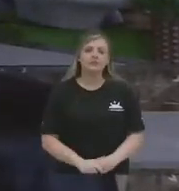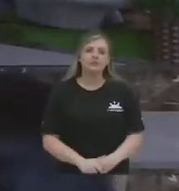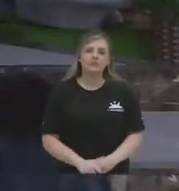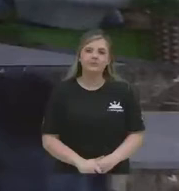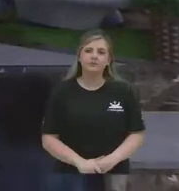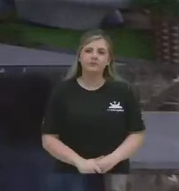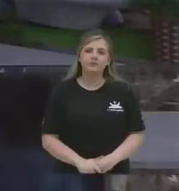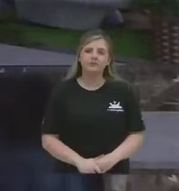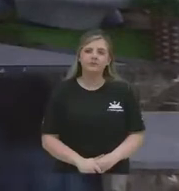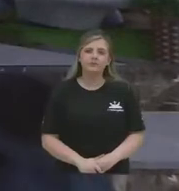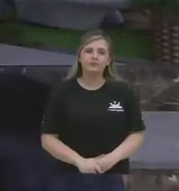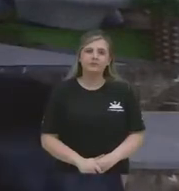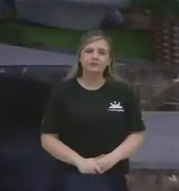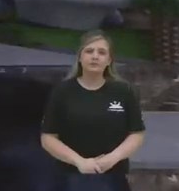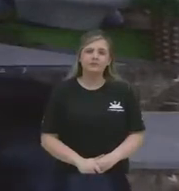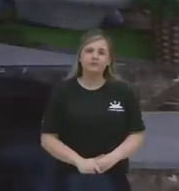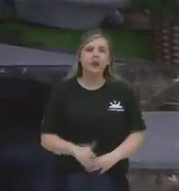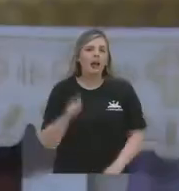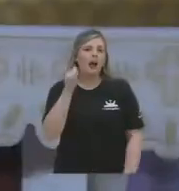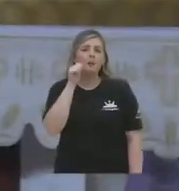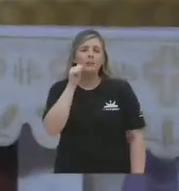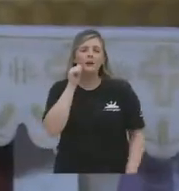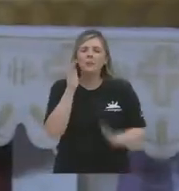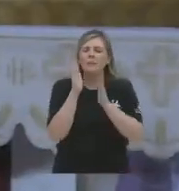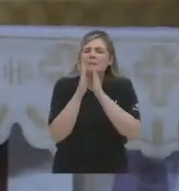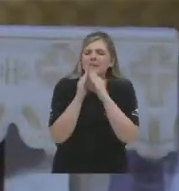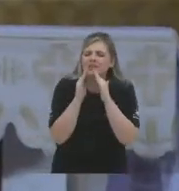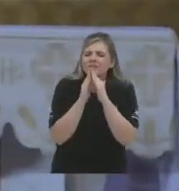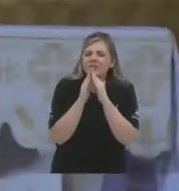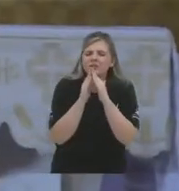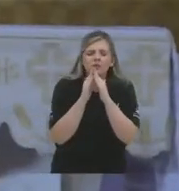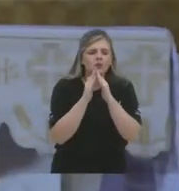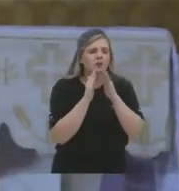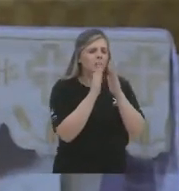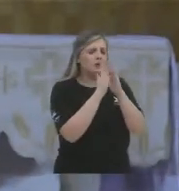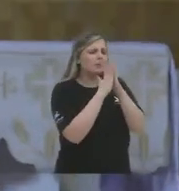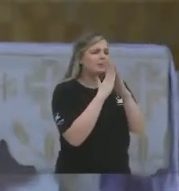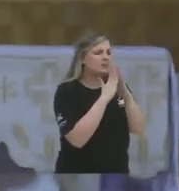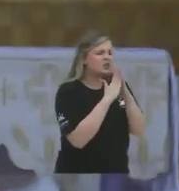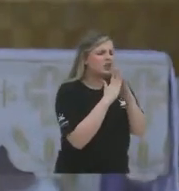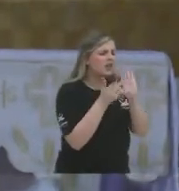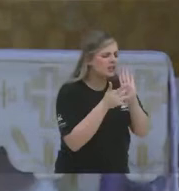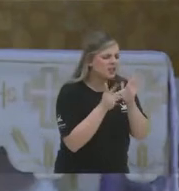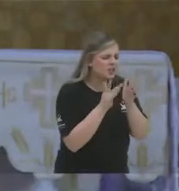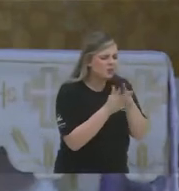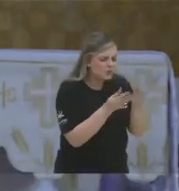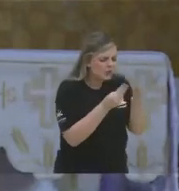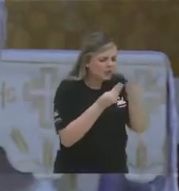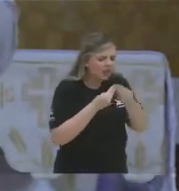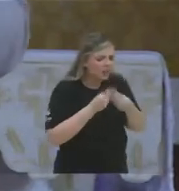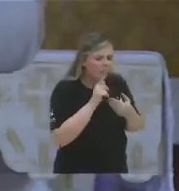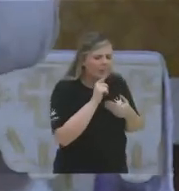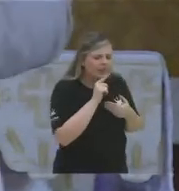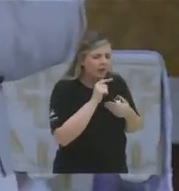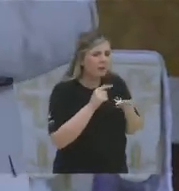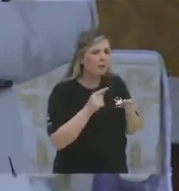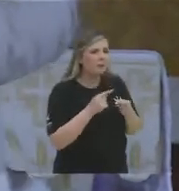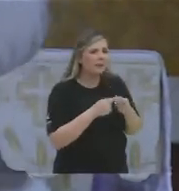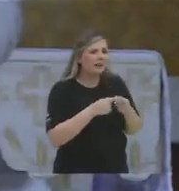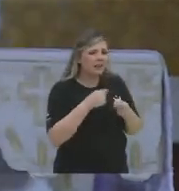a mulher suplicou: Senhor, dá-me desta água para que eu não precise mais vir aqui tirar dessa